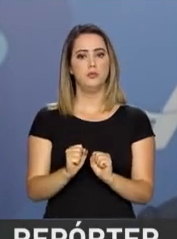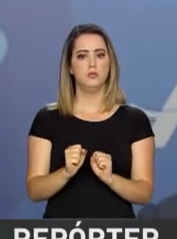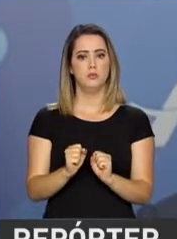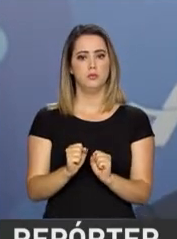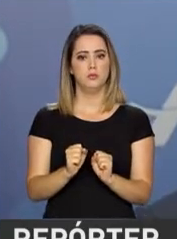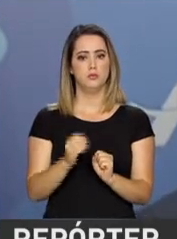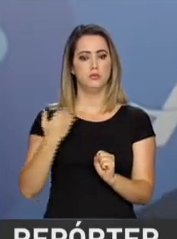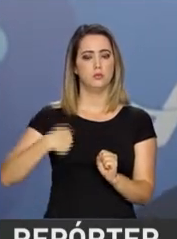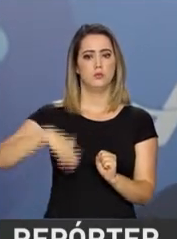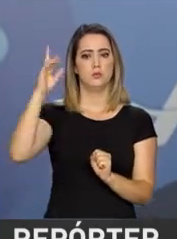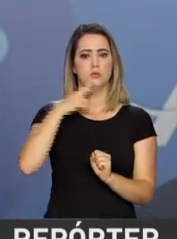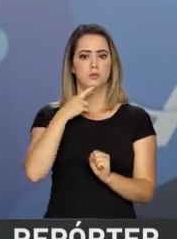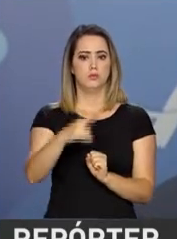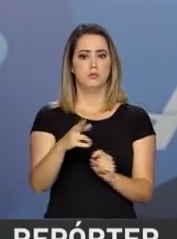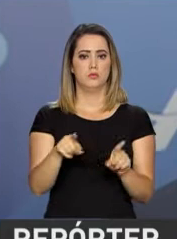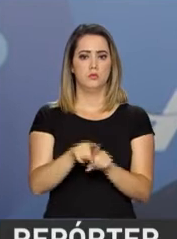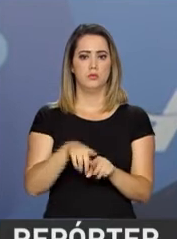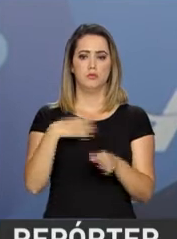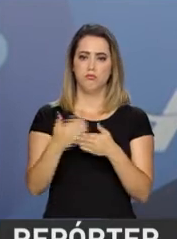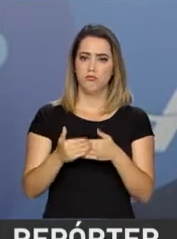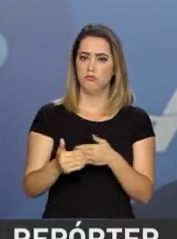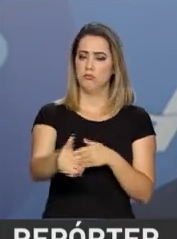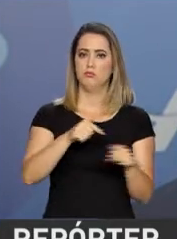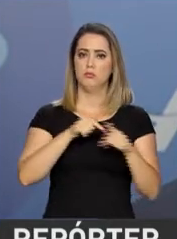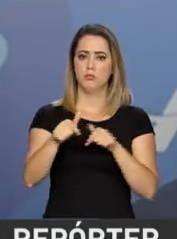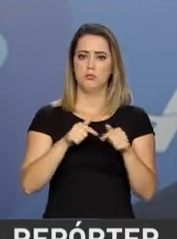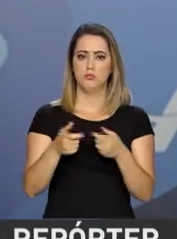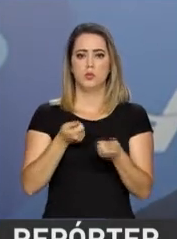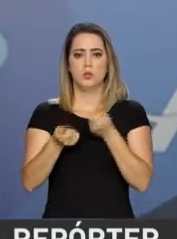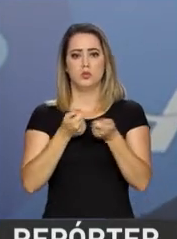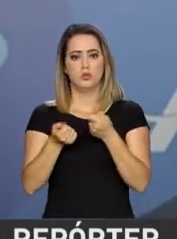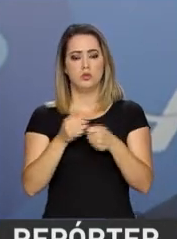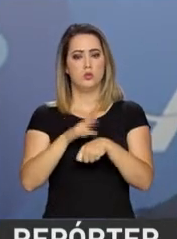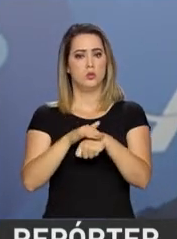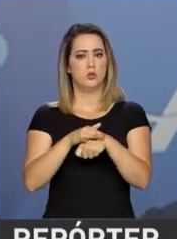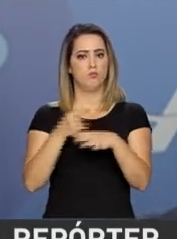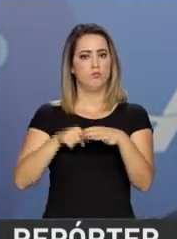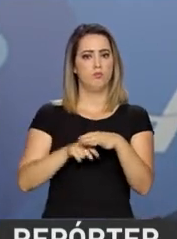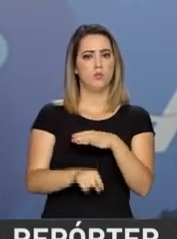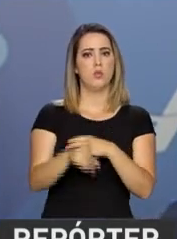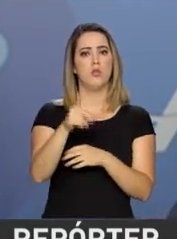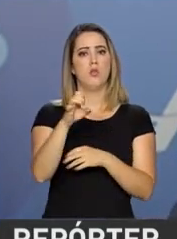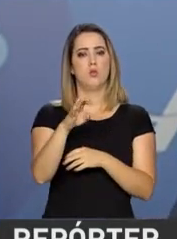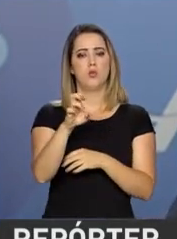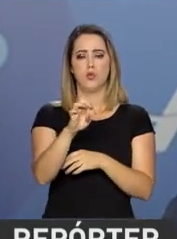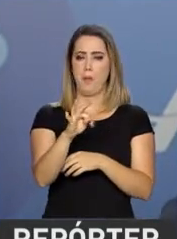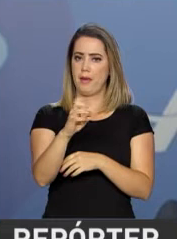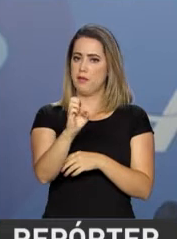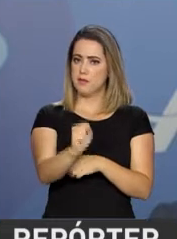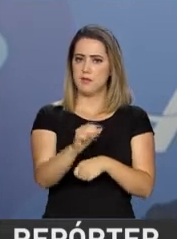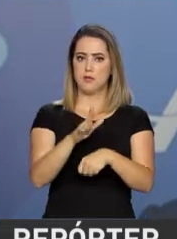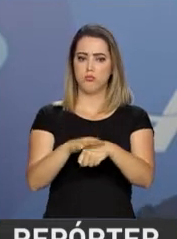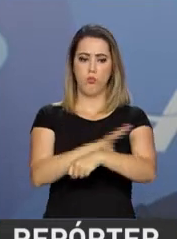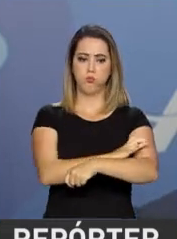muito grande aumento de resolutividade na ação de controle de doenças crônicas, diabetes, hipertensão. Nós estamos